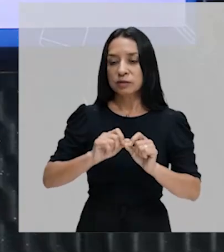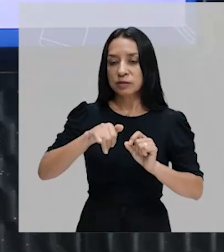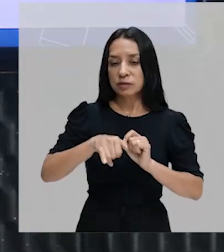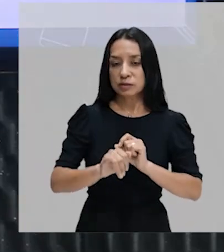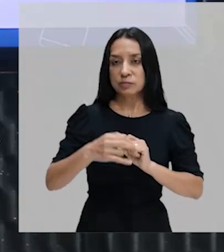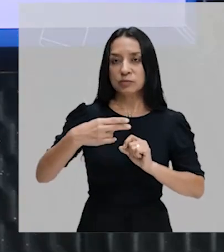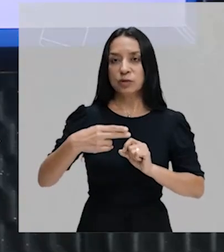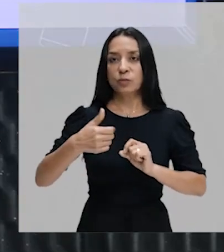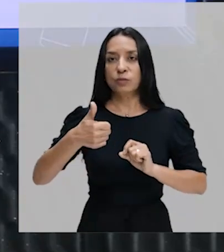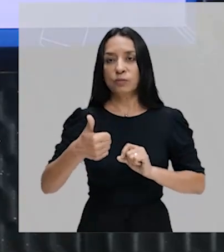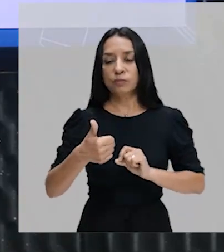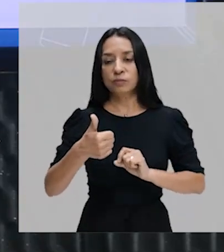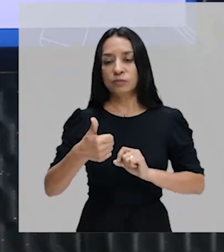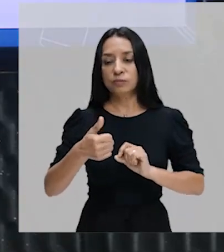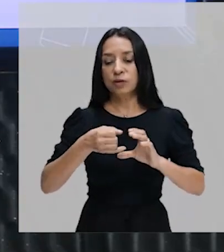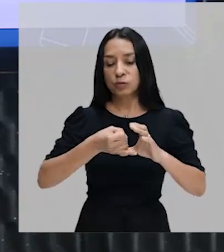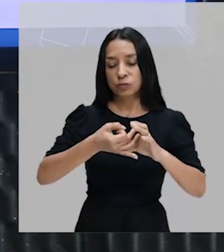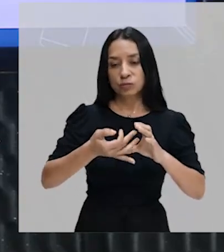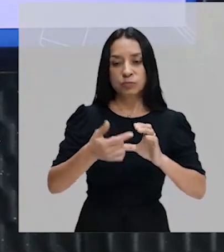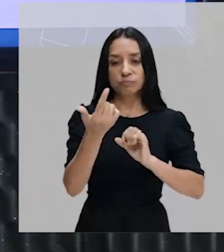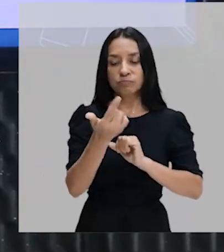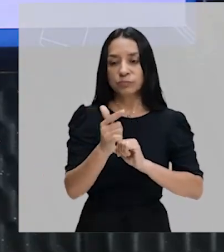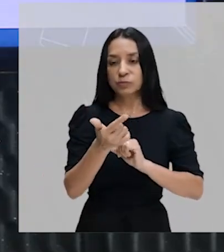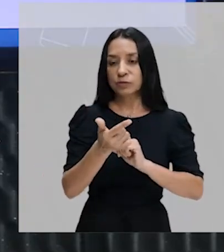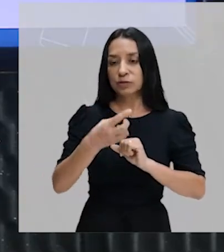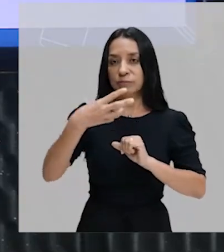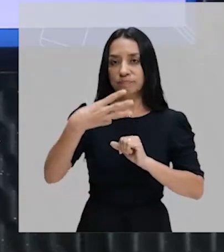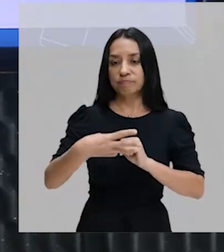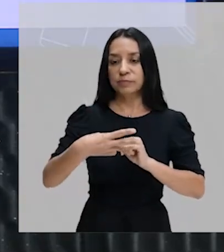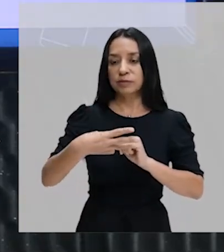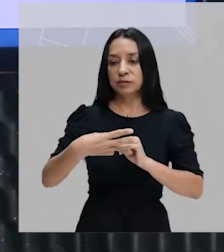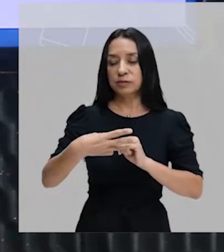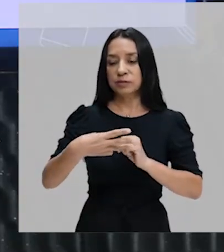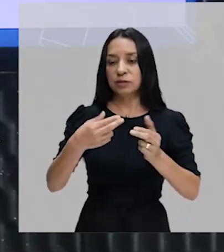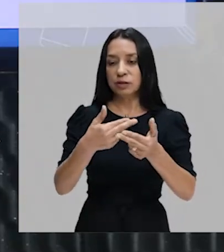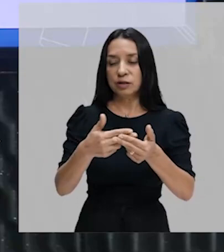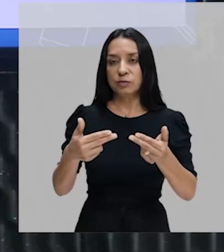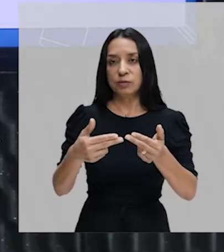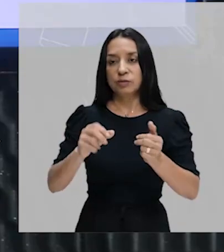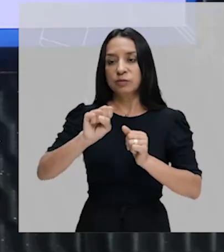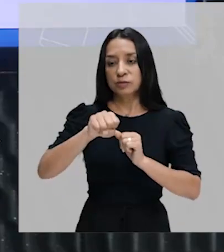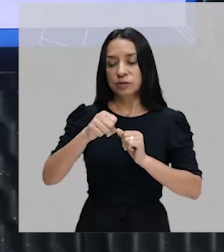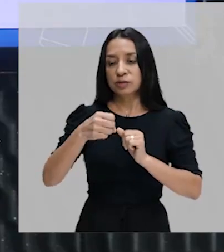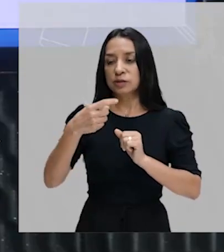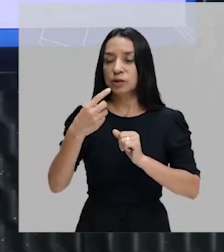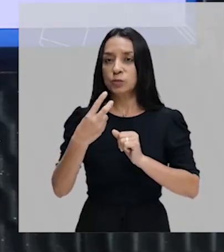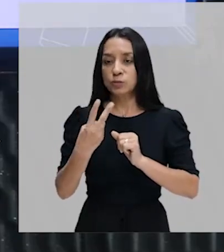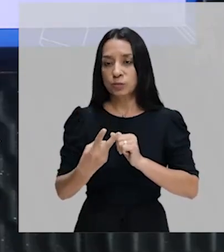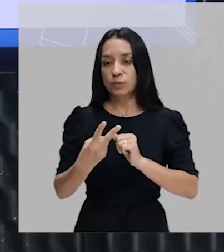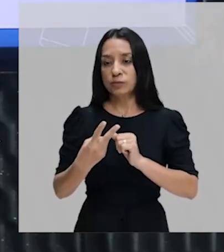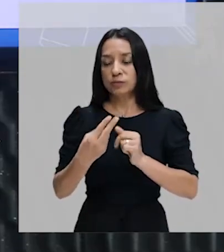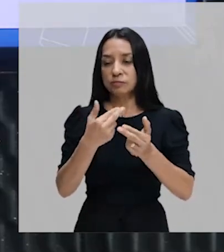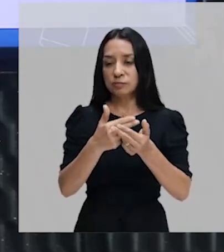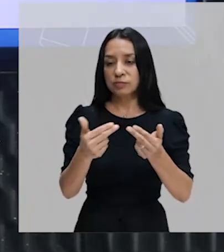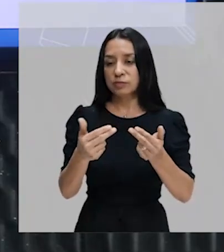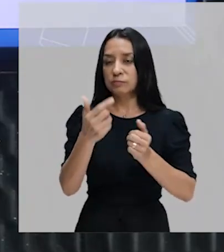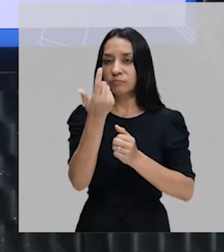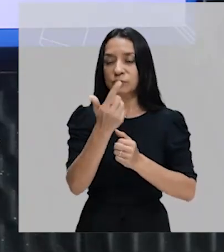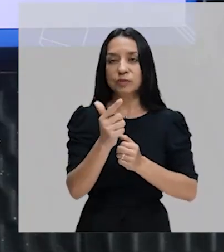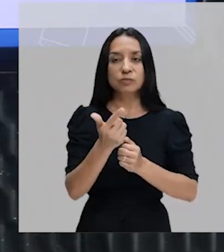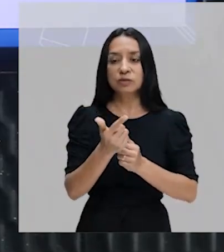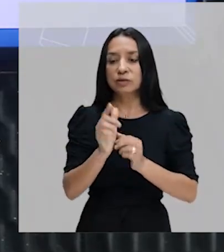dá 1, lá no conjunto eu não teria 3 elementos, e sim 2 elementos. Além disso, eu não